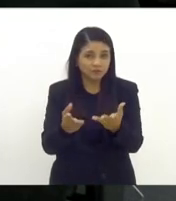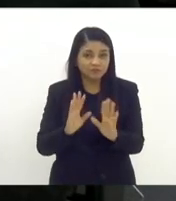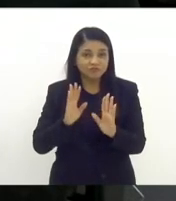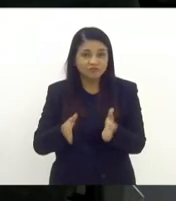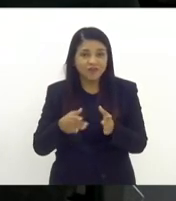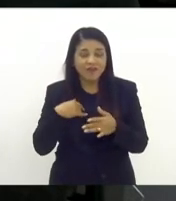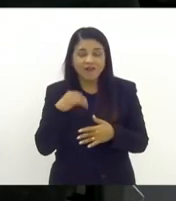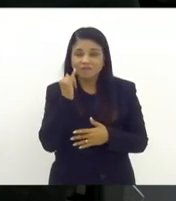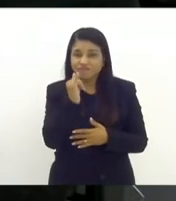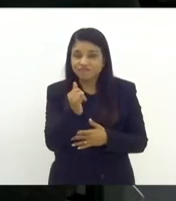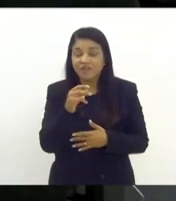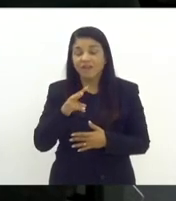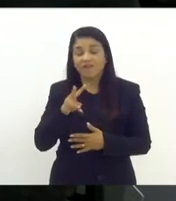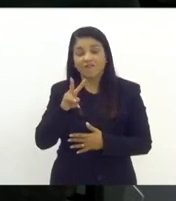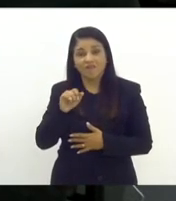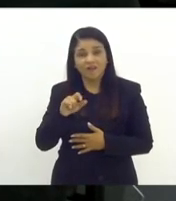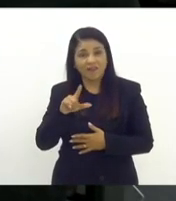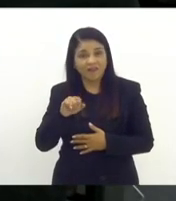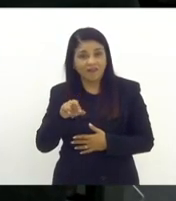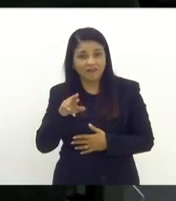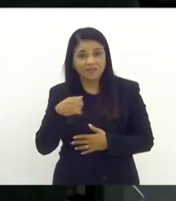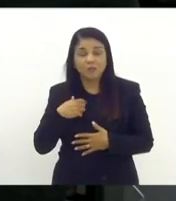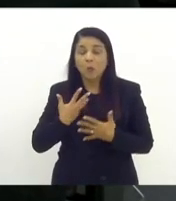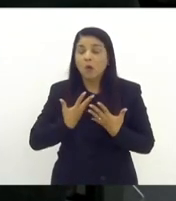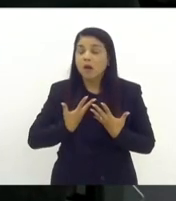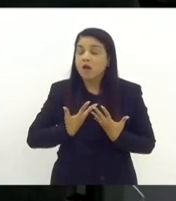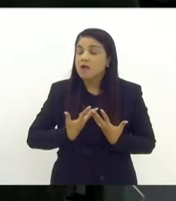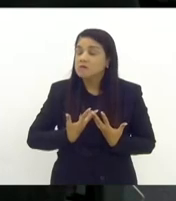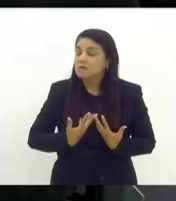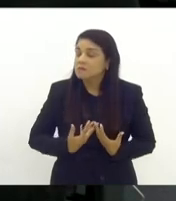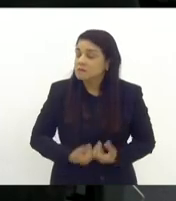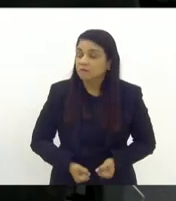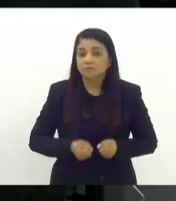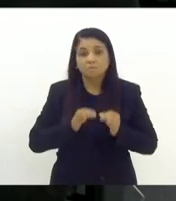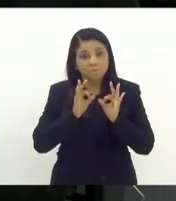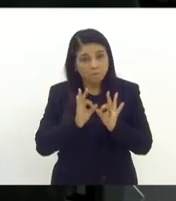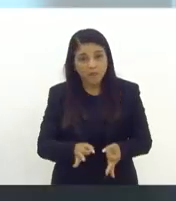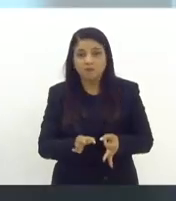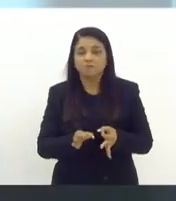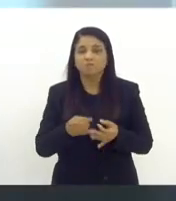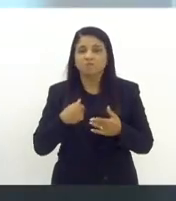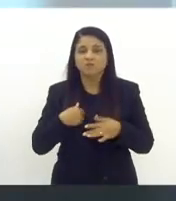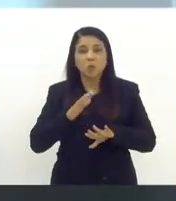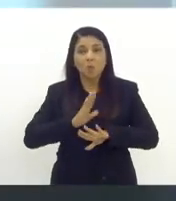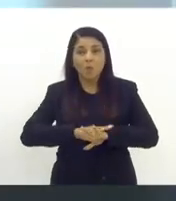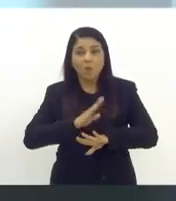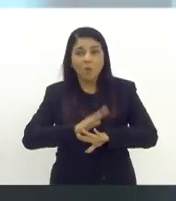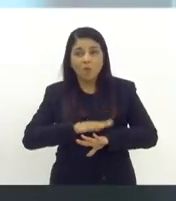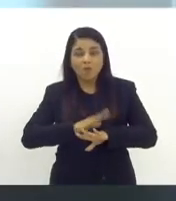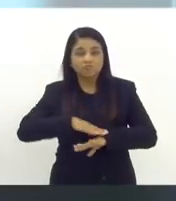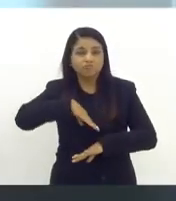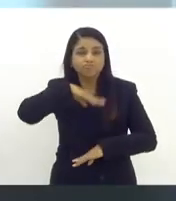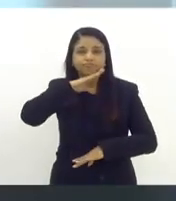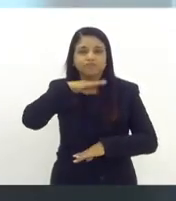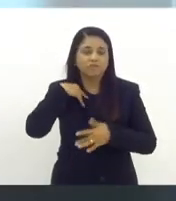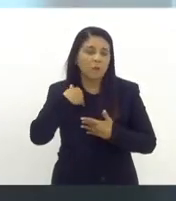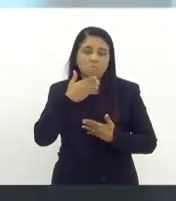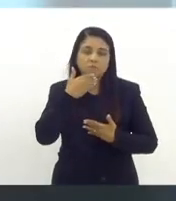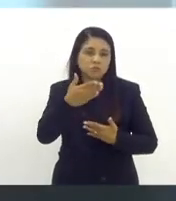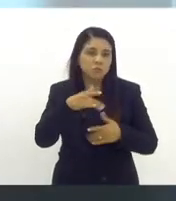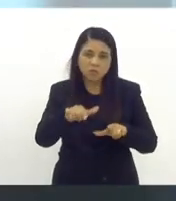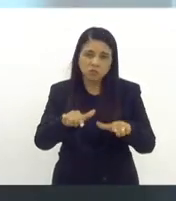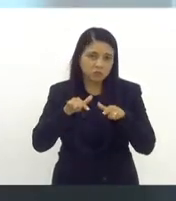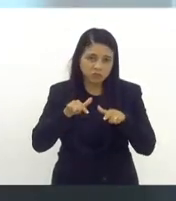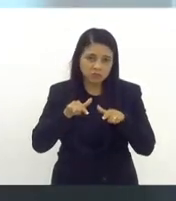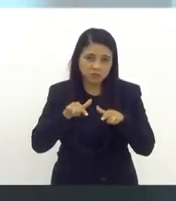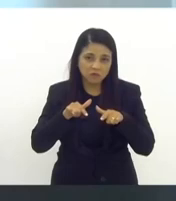acabei de falar ali com a Valéria eu já estou muito cansada sabe vai chegar um momento que a gente não vai mais querer nem pedir autorização